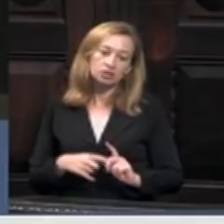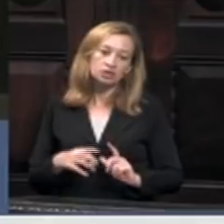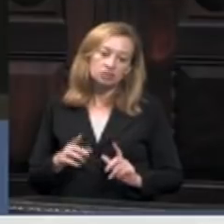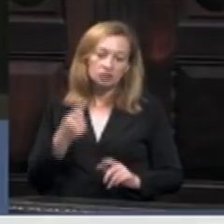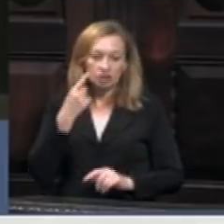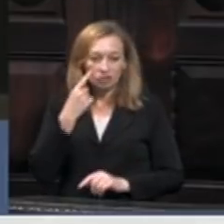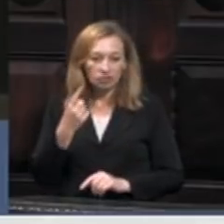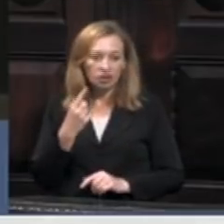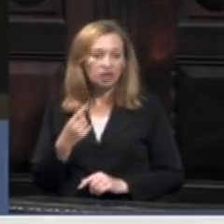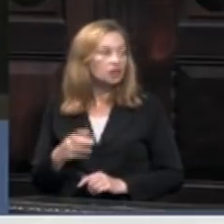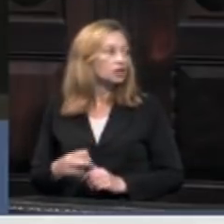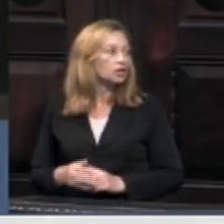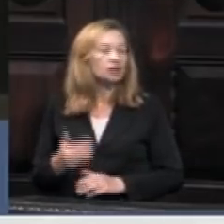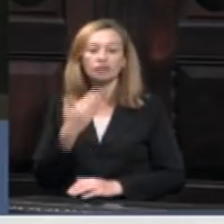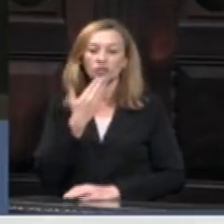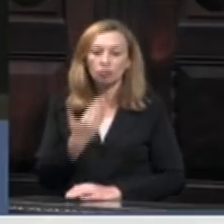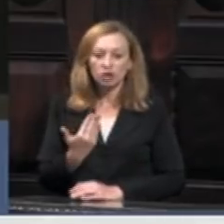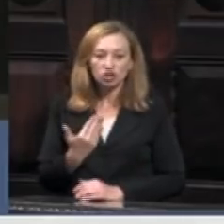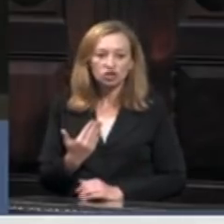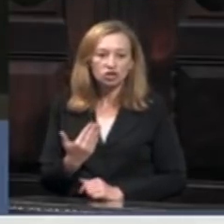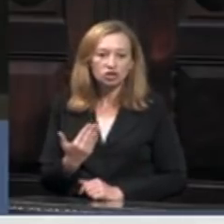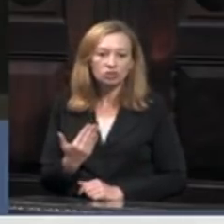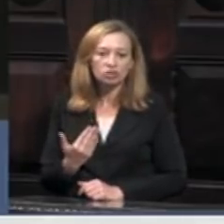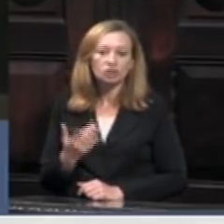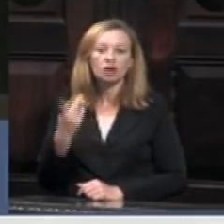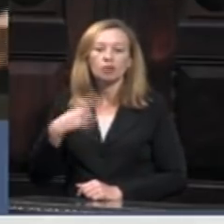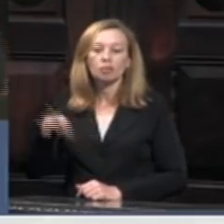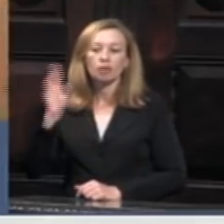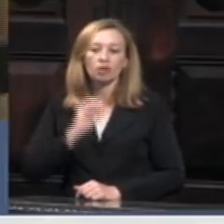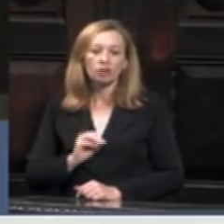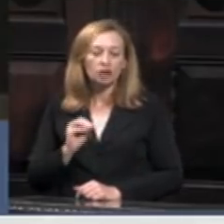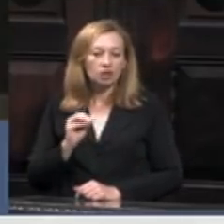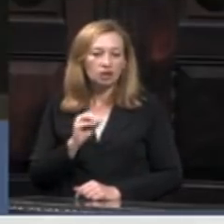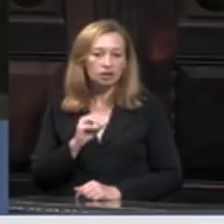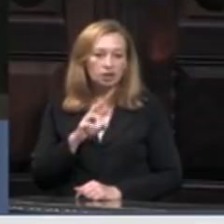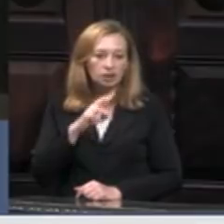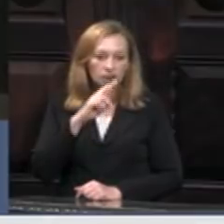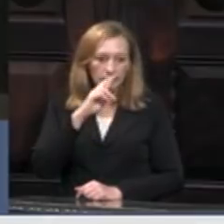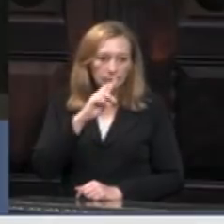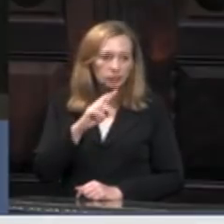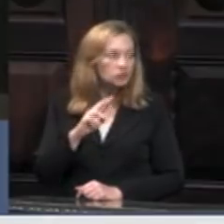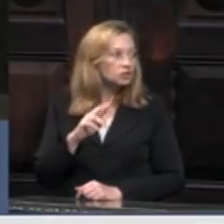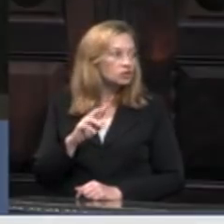fazer um apelo a Vossa Excelência. Vossa Excelência e Paulo Ramos são os deputados que não podem reclamar da pauta.